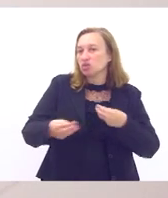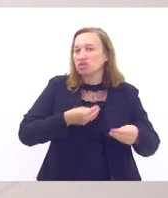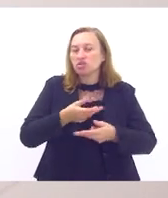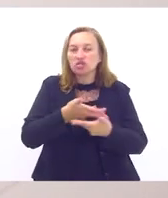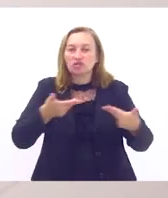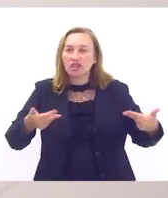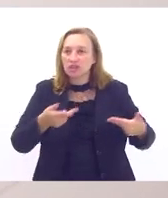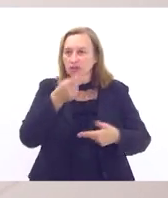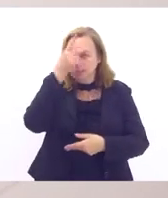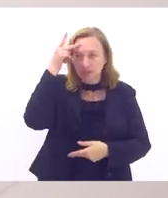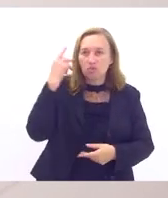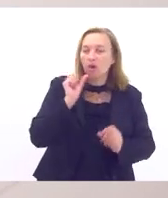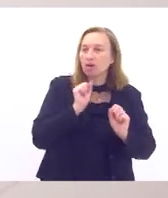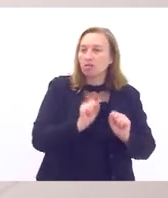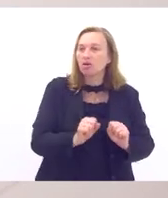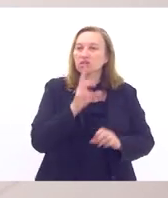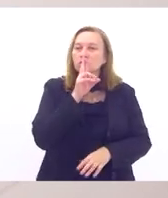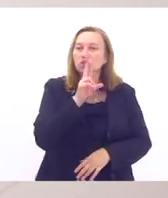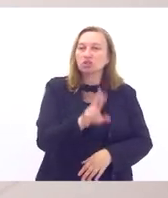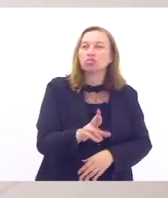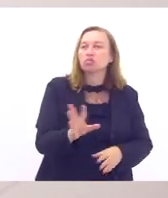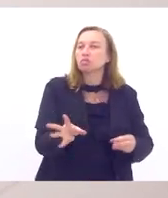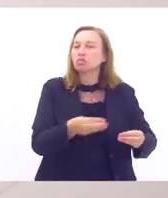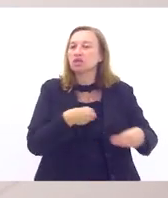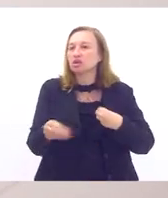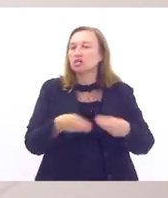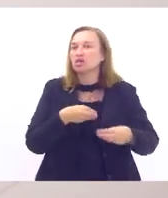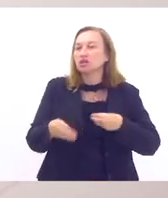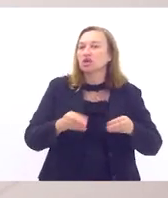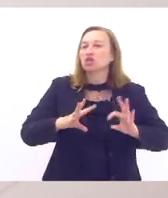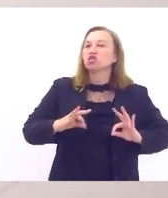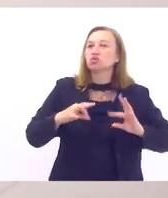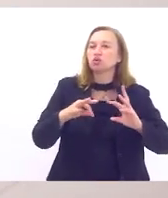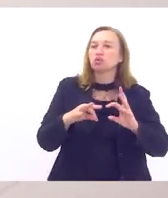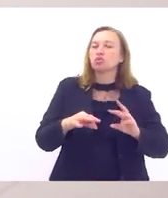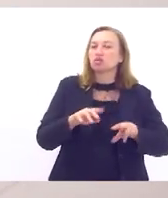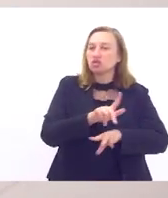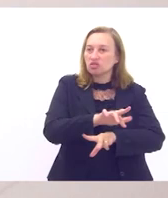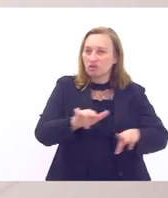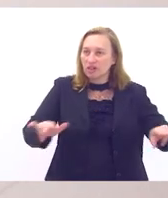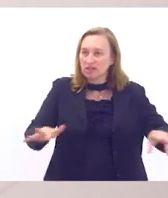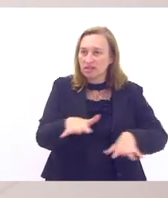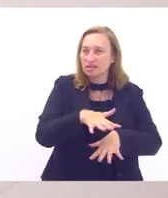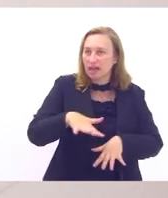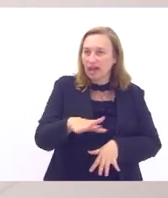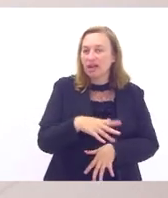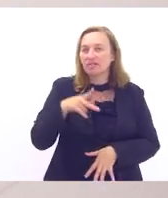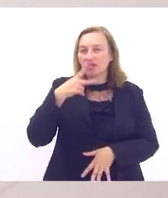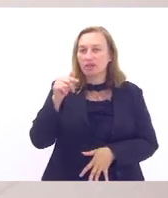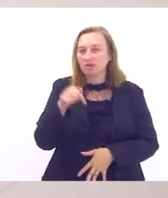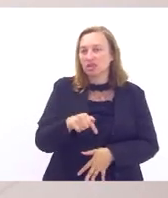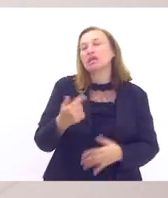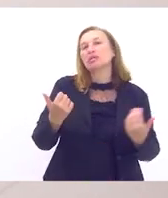segmentos para que a gente possa ter uma resposta mais articulada frente a essas diversas camadas que nós problematizamos aqui,